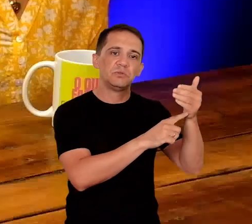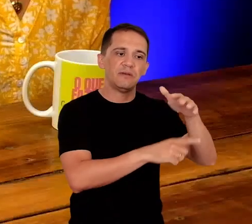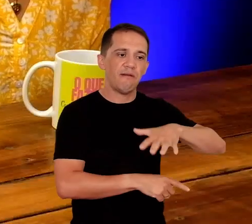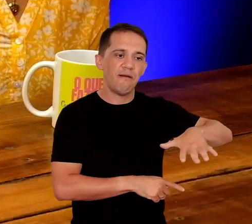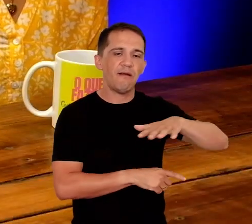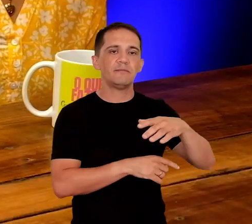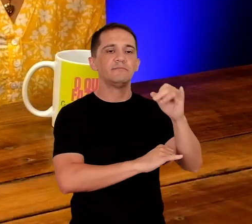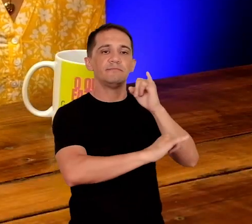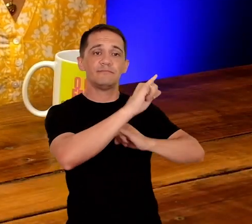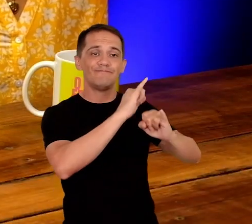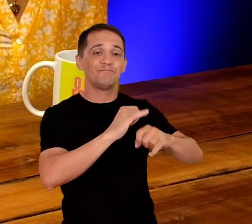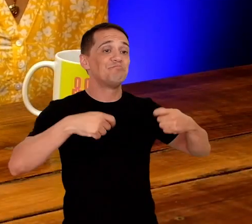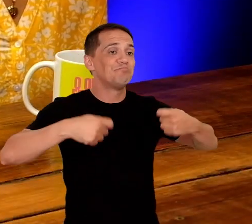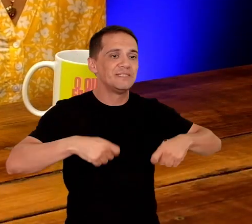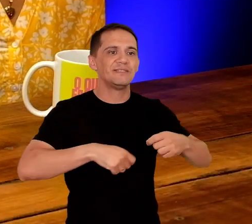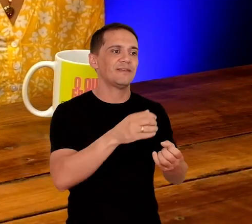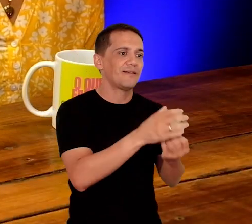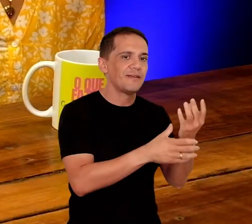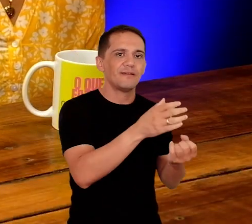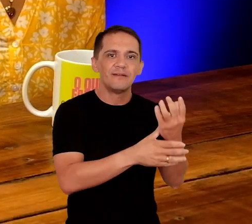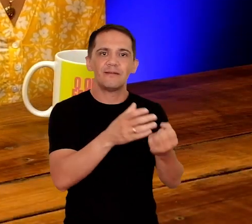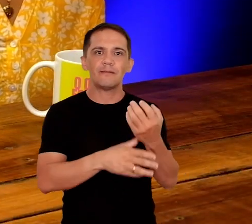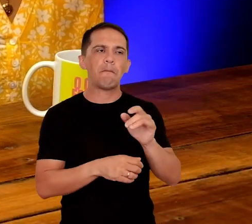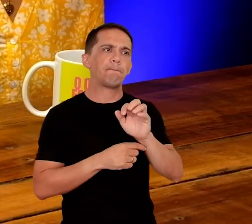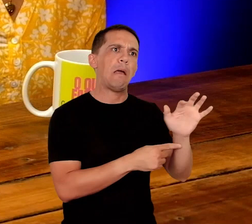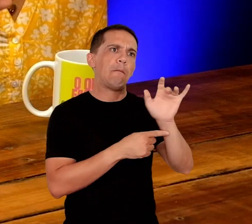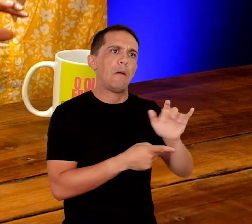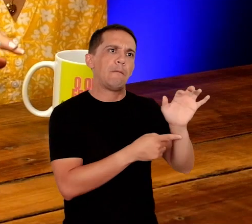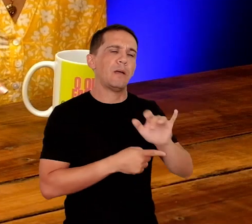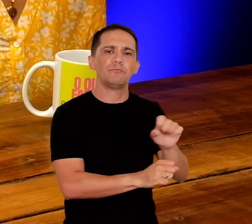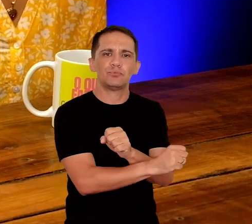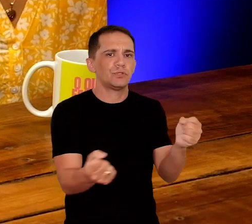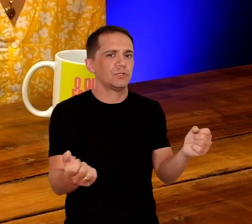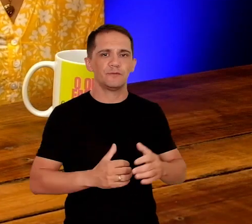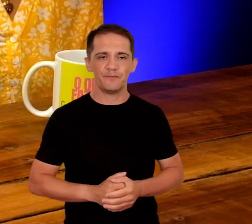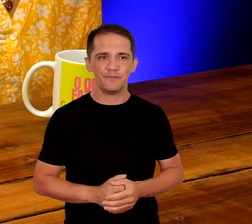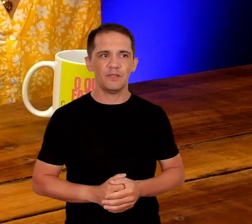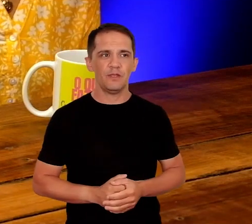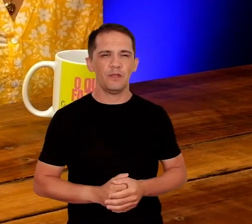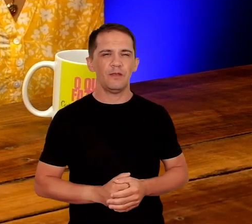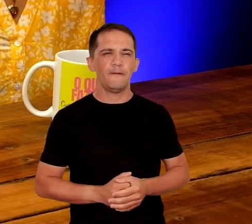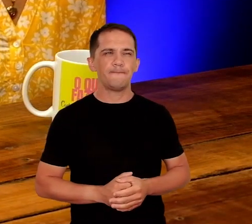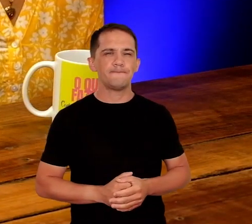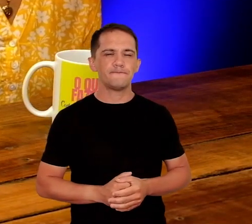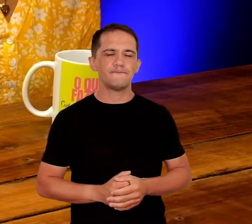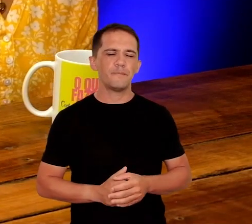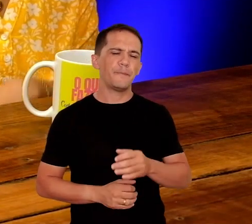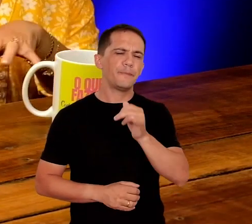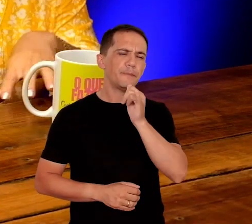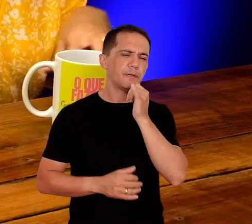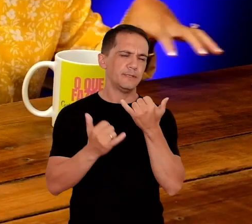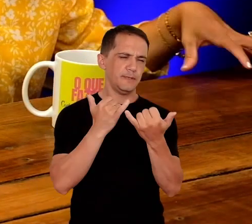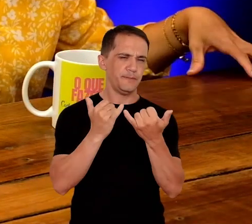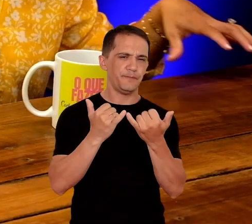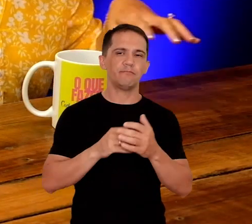de sinais, né? Que, por exemplo, essa é a área de tecnologia, a área da internet precisa mais sinais,